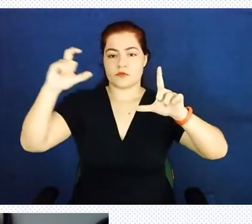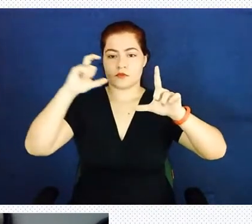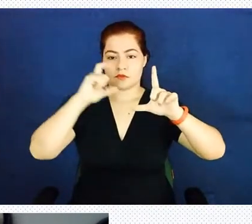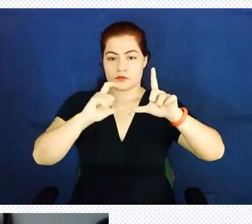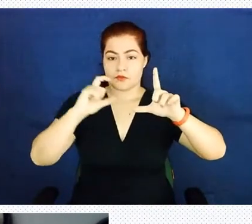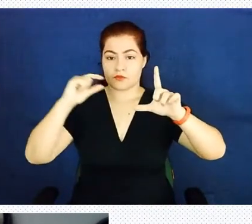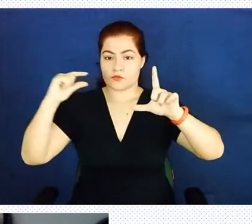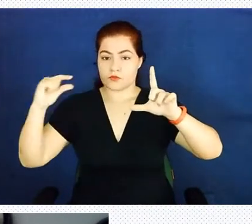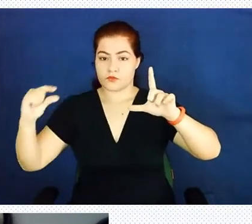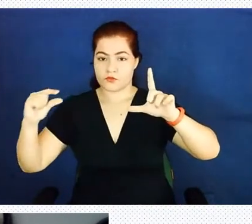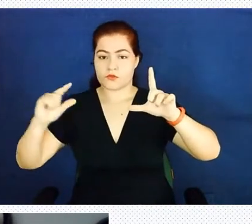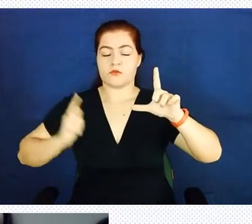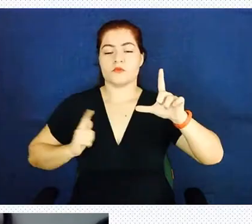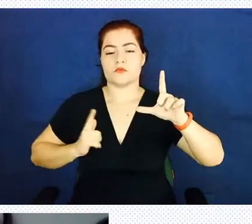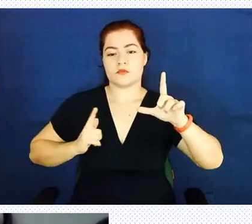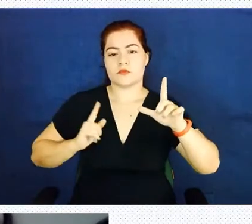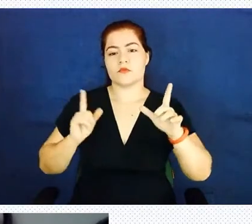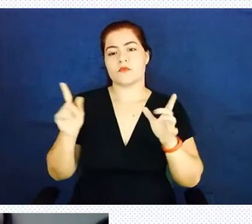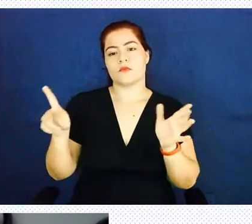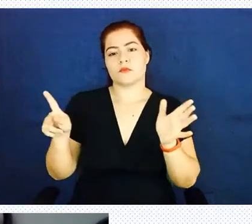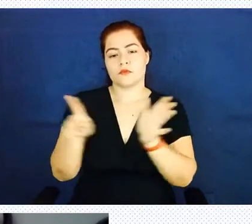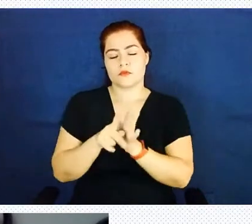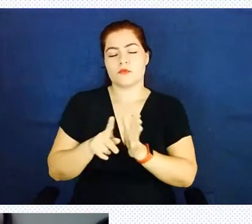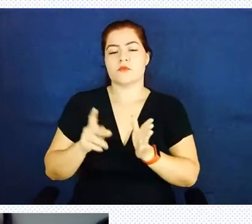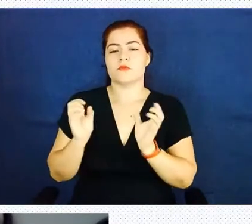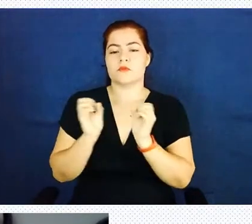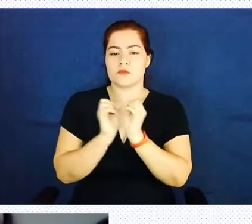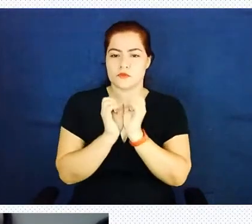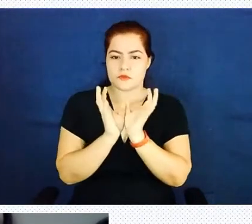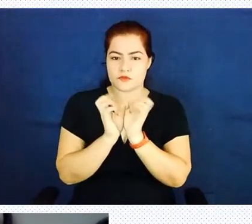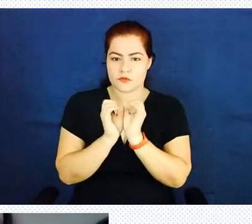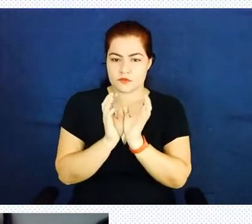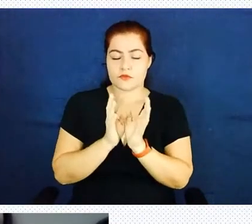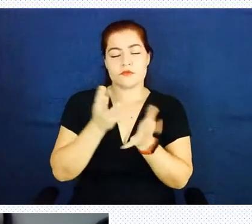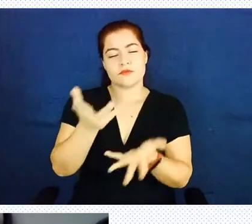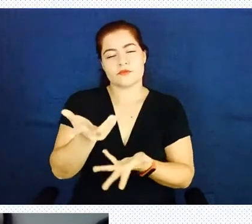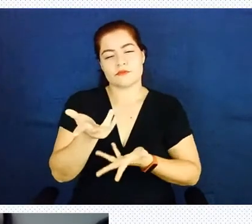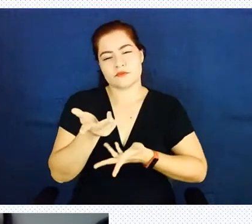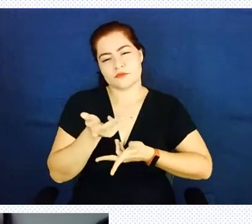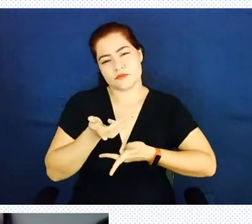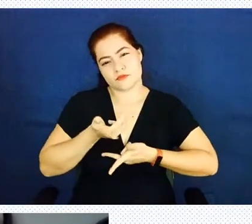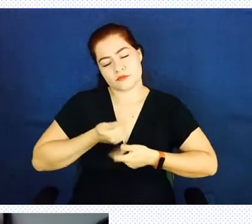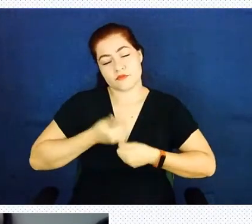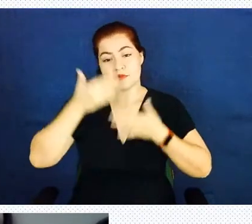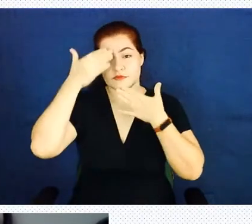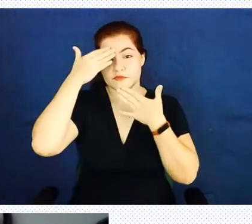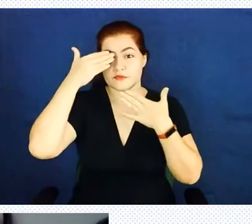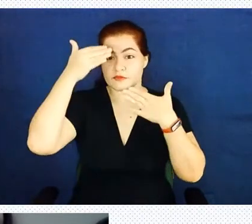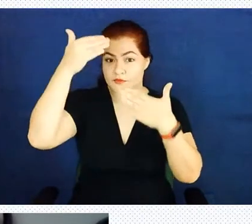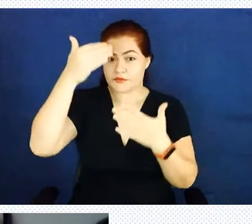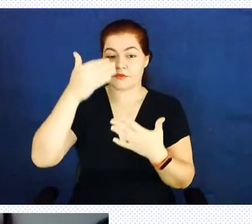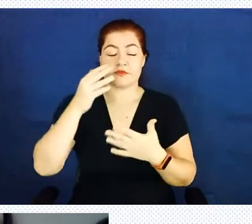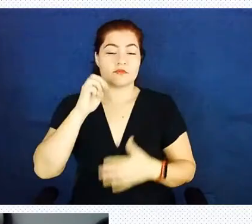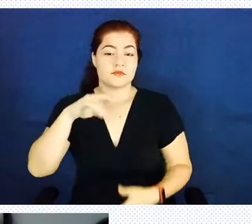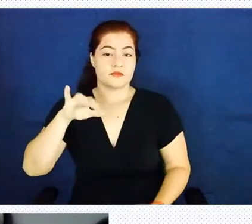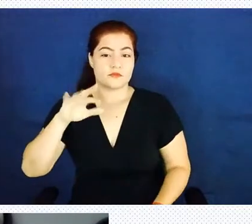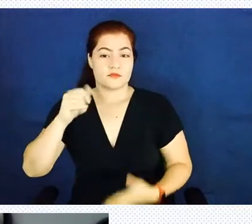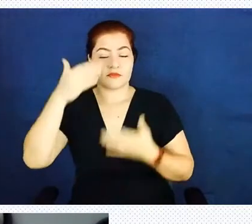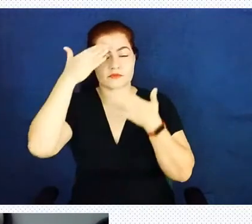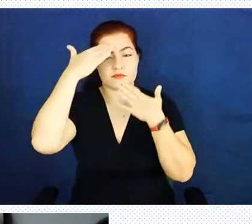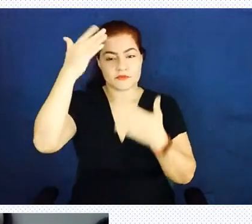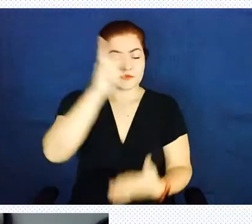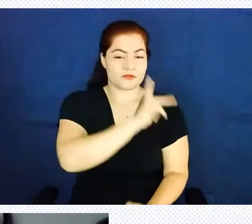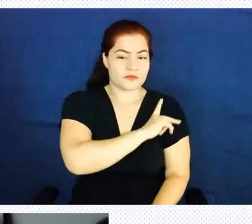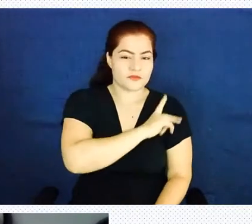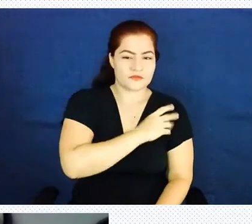Espíritas. Então, sintam-se acolhidos, bem-vindos, gratidão a Maria, gratidão a Kate. Bom dia, Maria, tudo